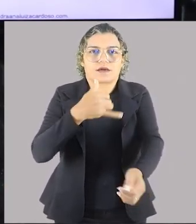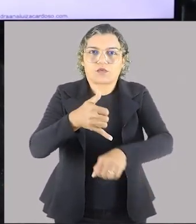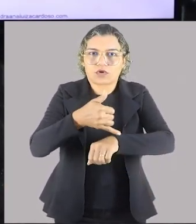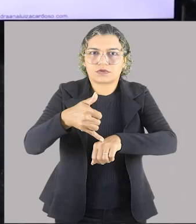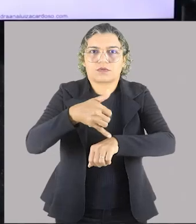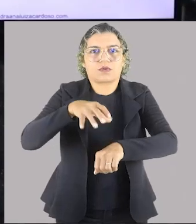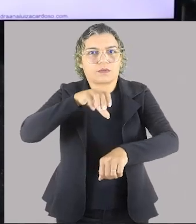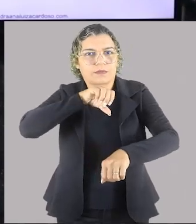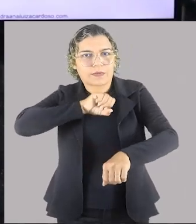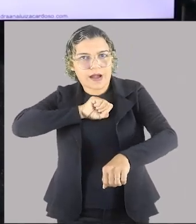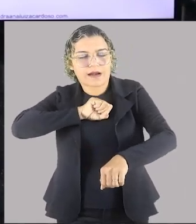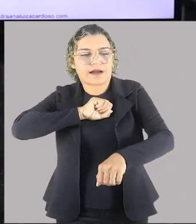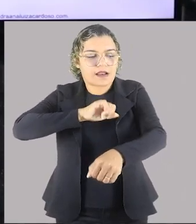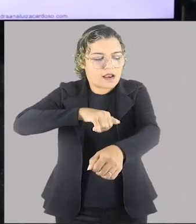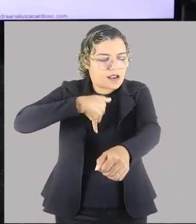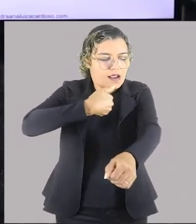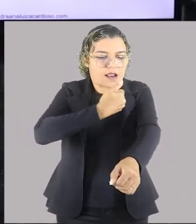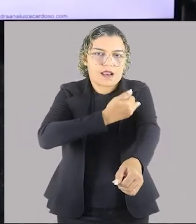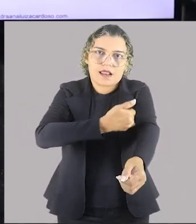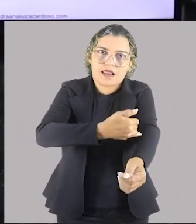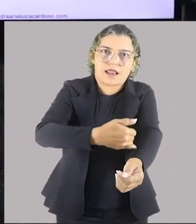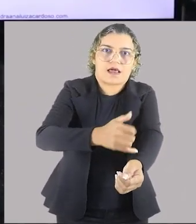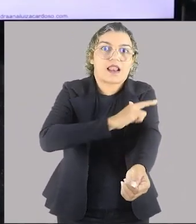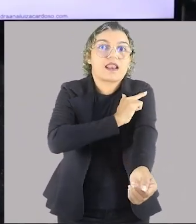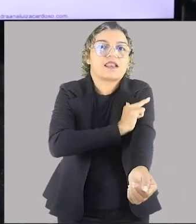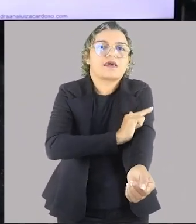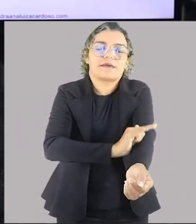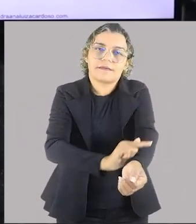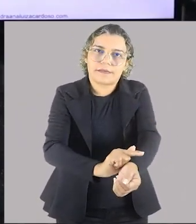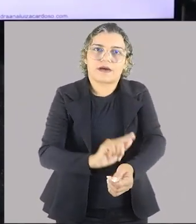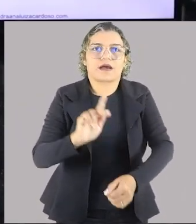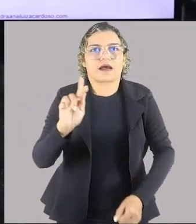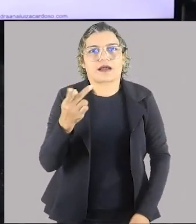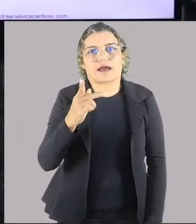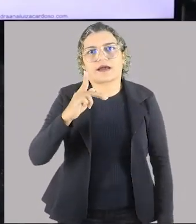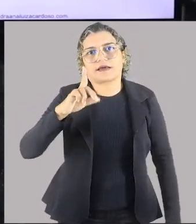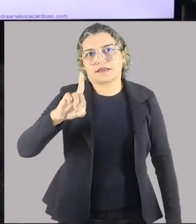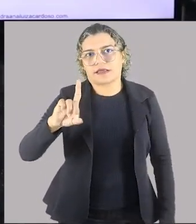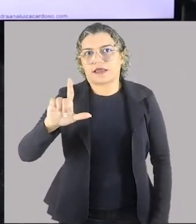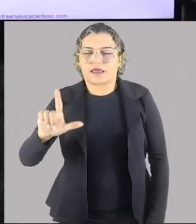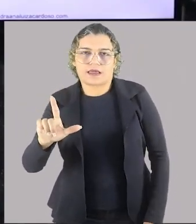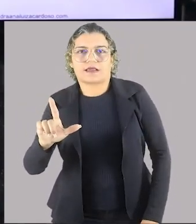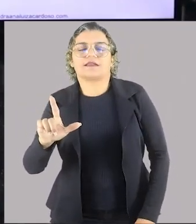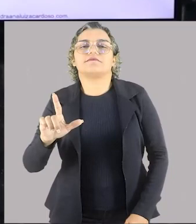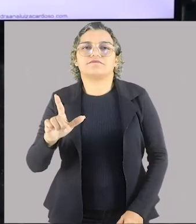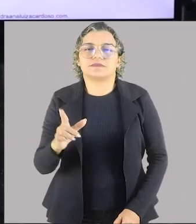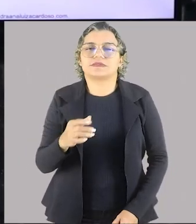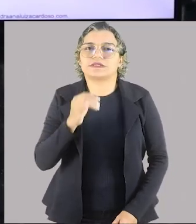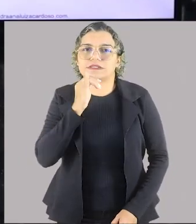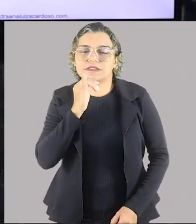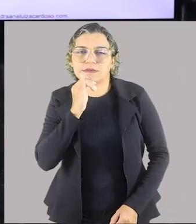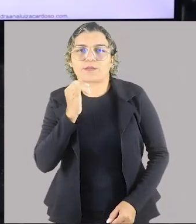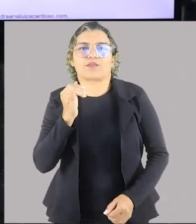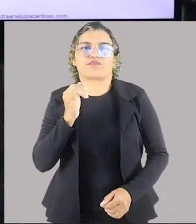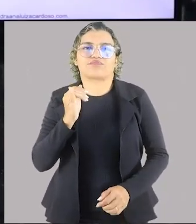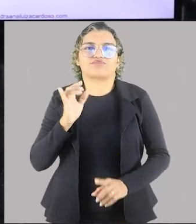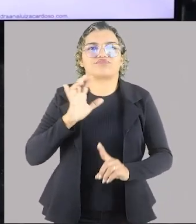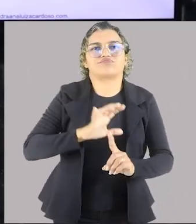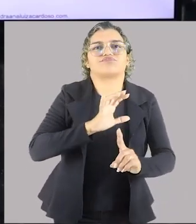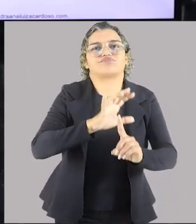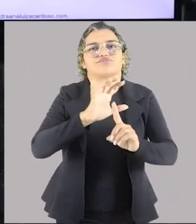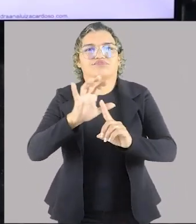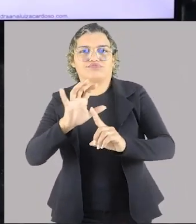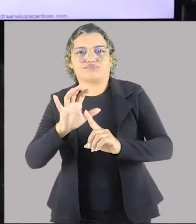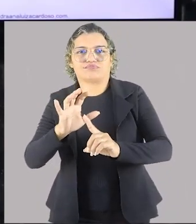colesterol que fica preso na parede dos vasos, esse HDL colesterol ele passa limpando e levando para ser